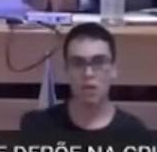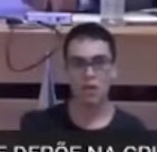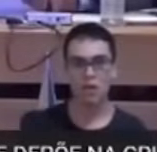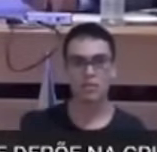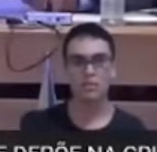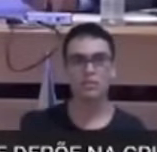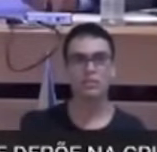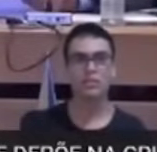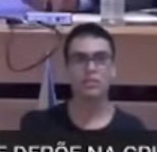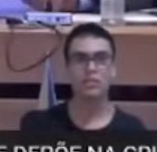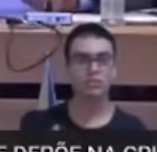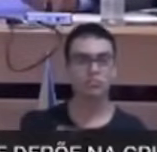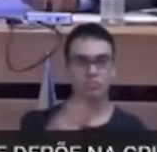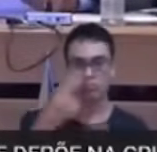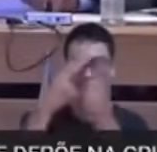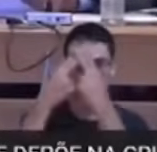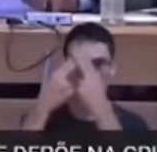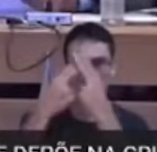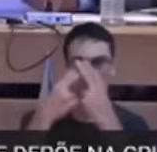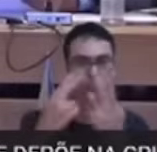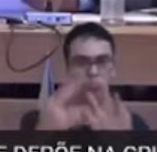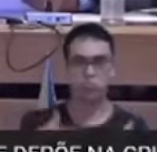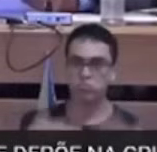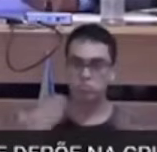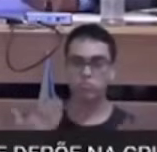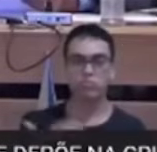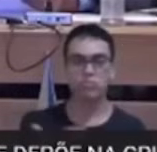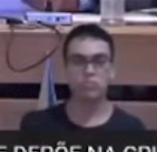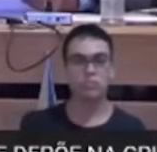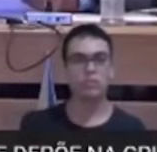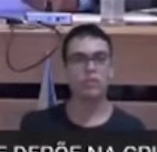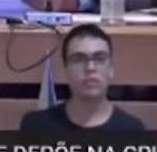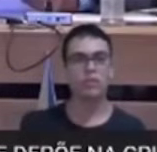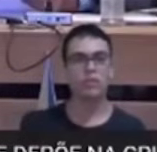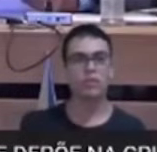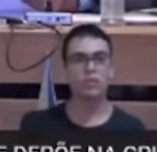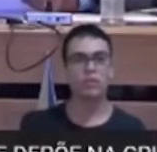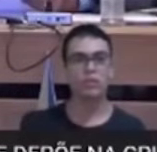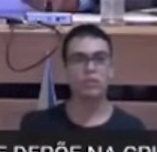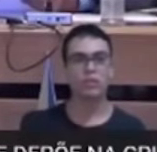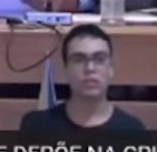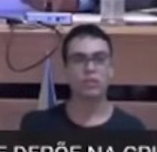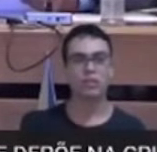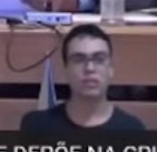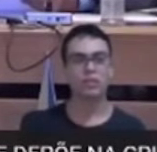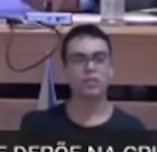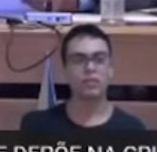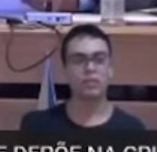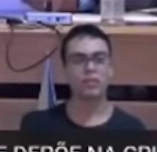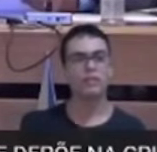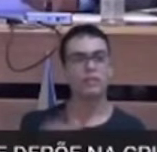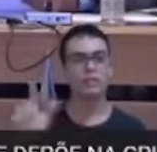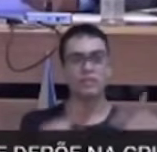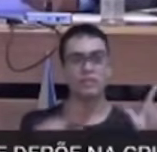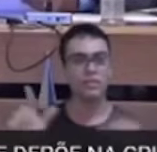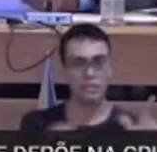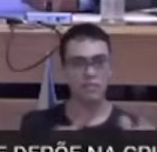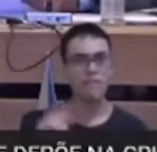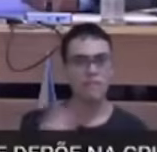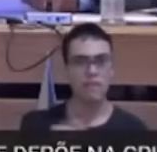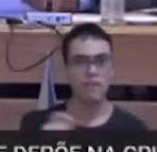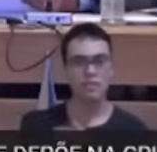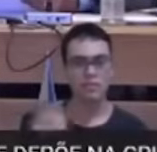traumatizado com isso. Isso me chocou, senhor. Você deve ter chegado num grau de... Sim. A televisão, ela faz isso. A